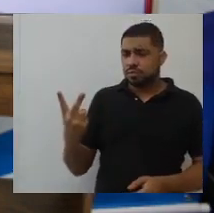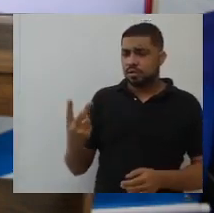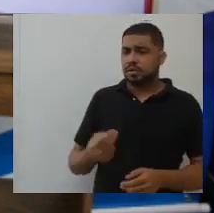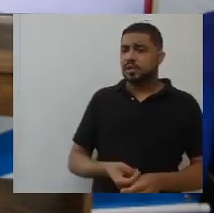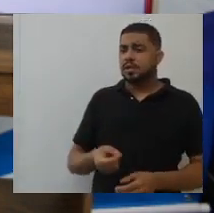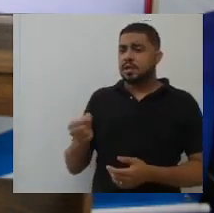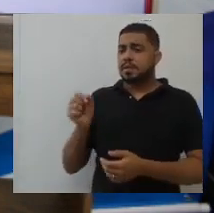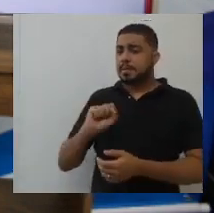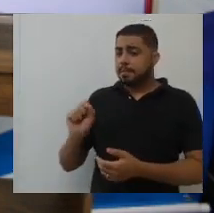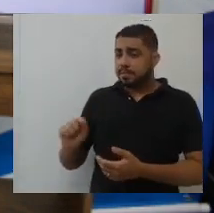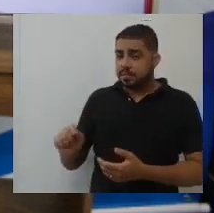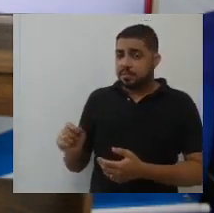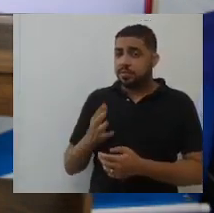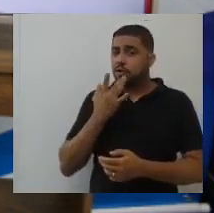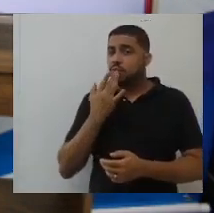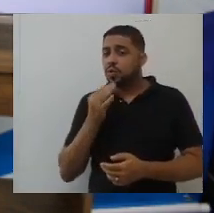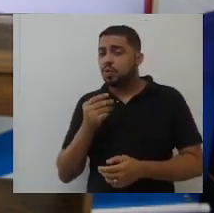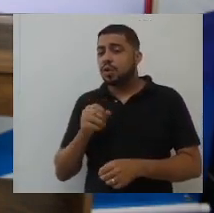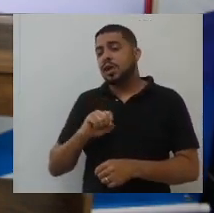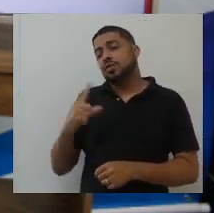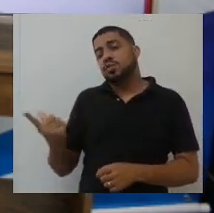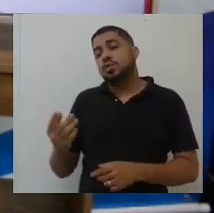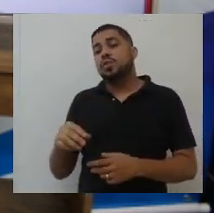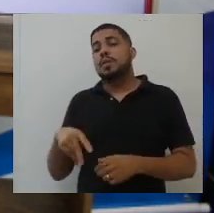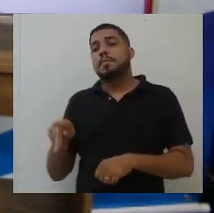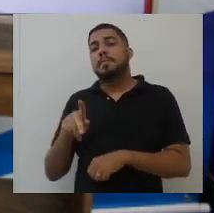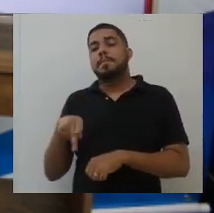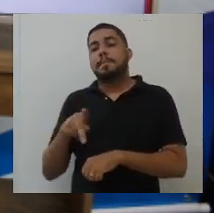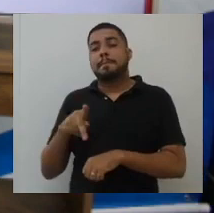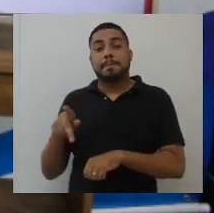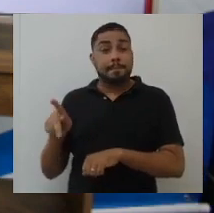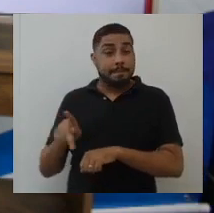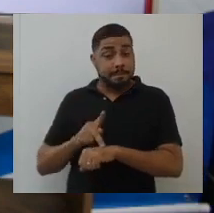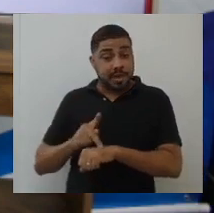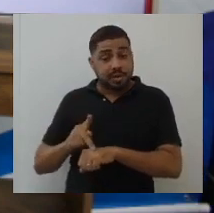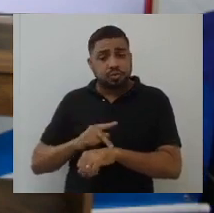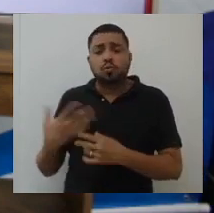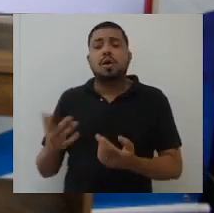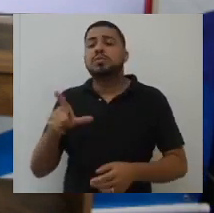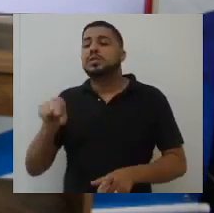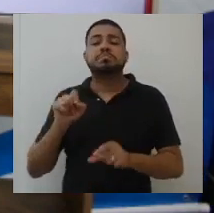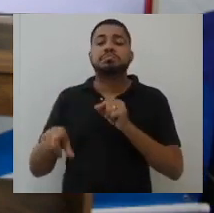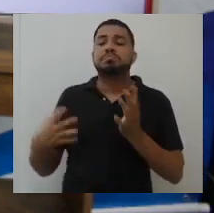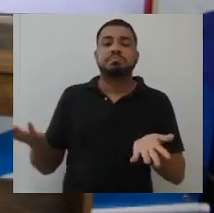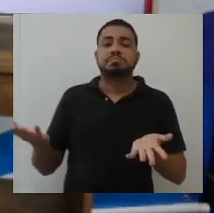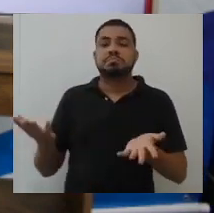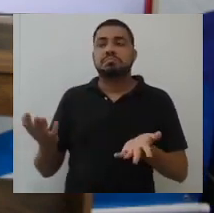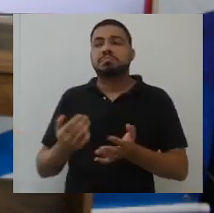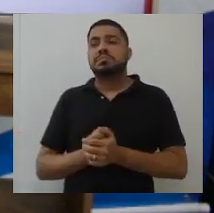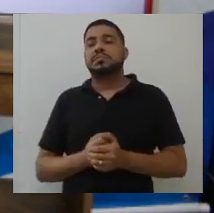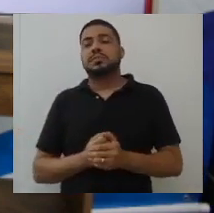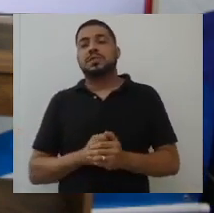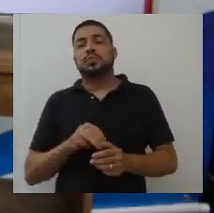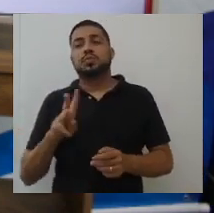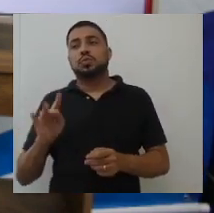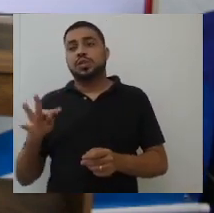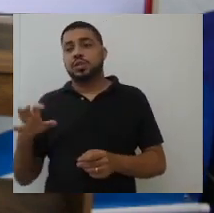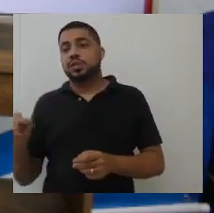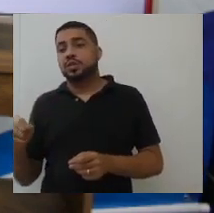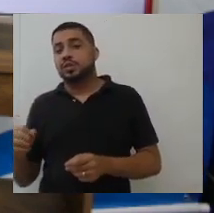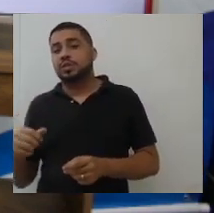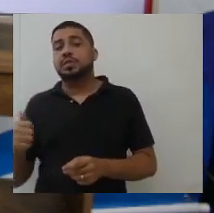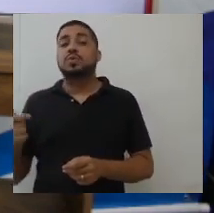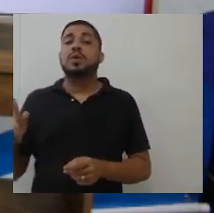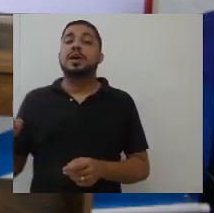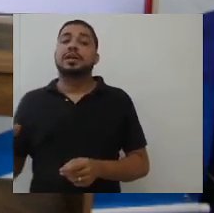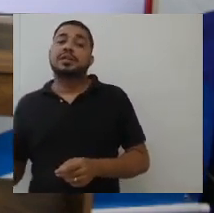azul e um preto. Qual é o que você vai pegar? Então, which one are you gonna take? Which one are you